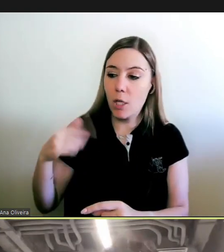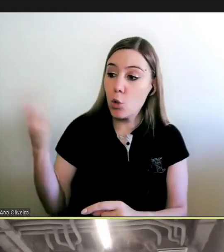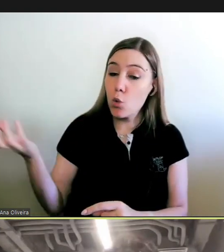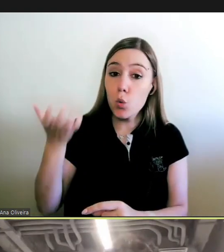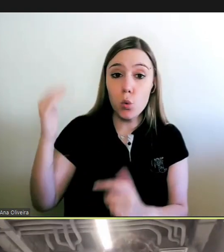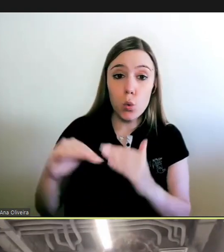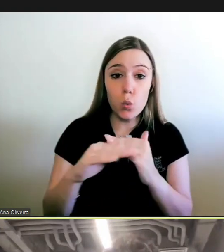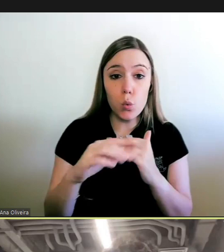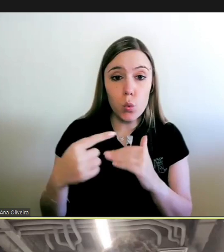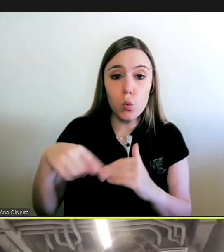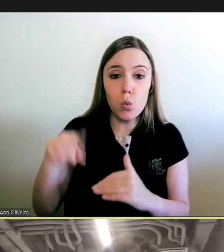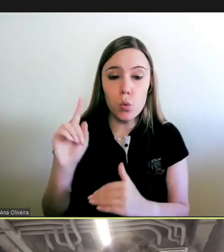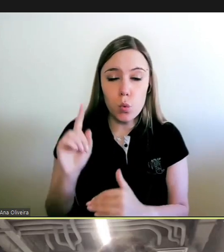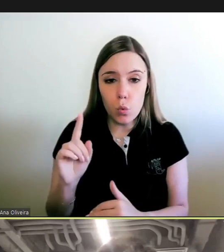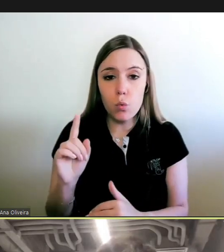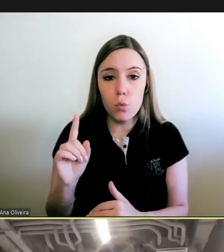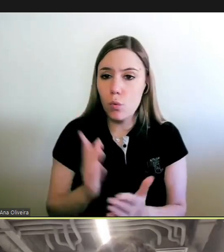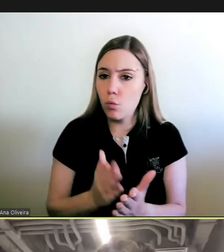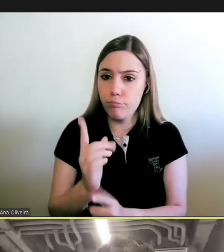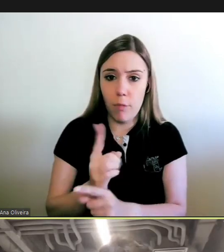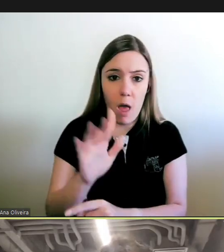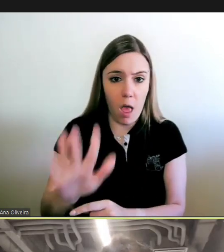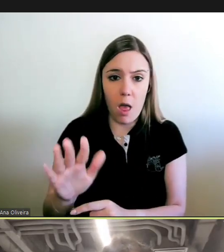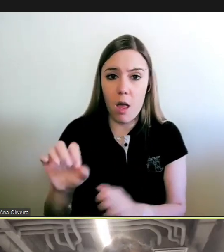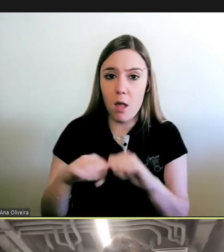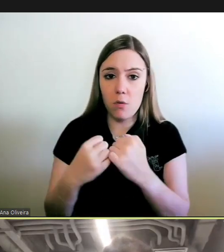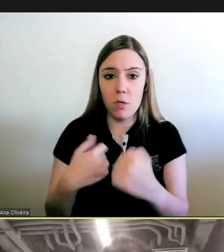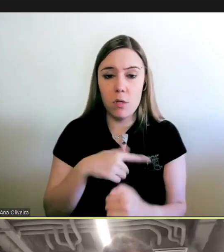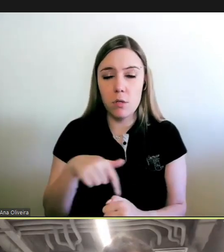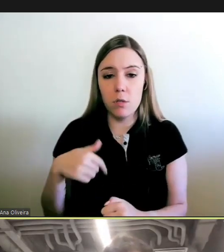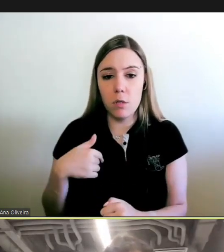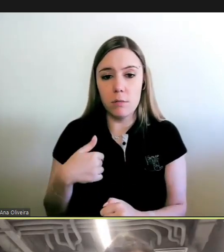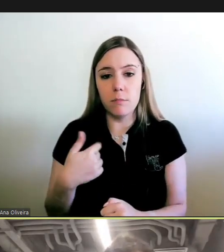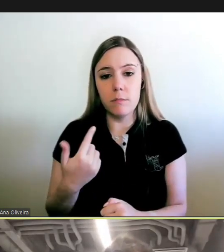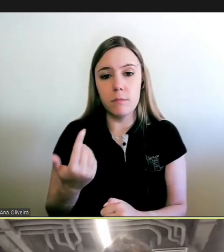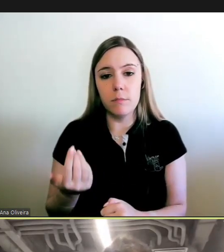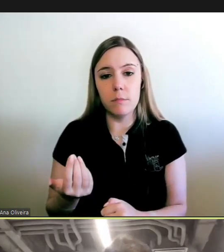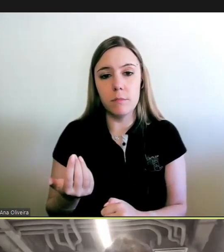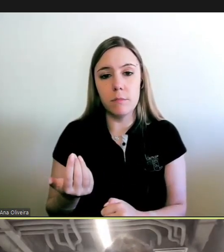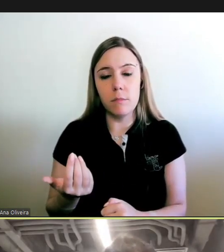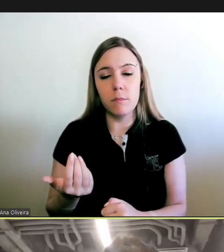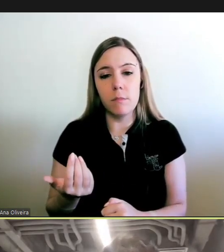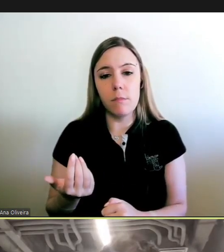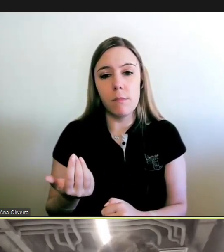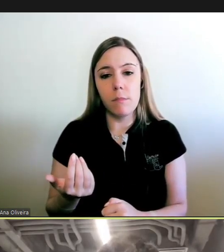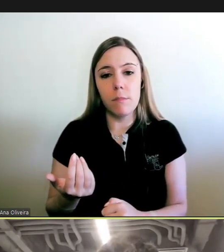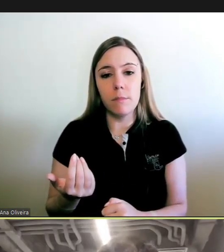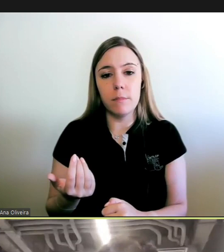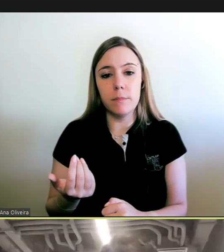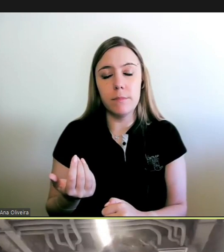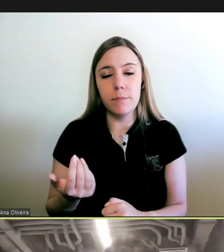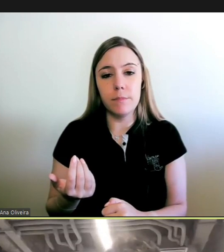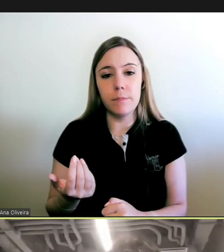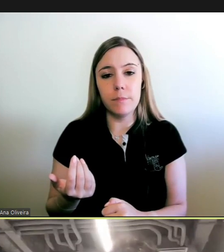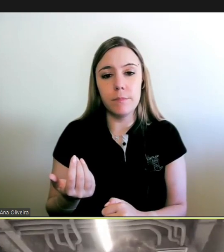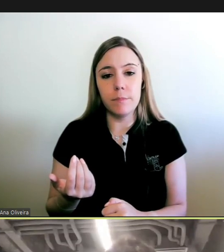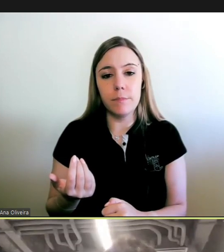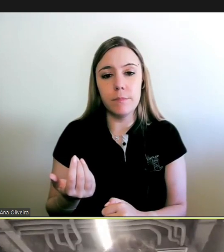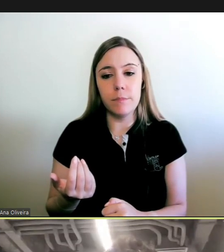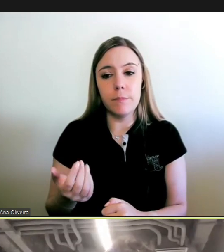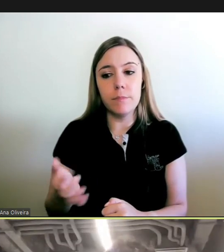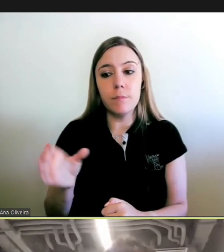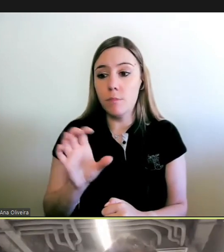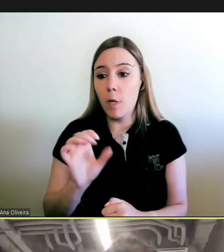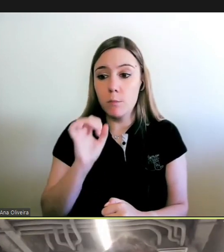igualitária a subsistir nas nossas sociedades, que a inexistência de canais próprios de comunicação